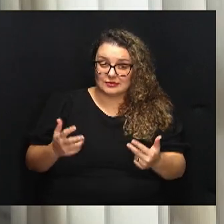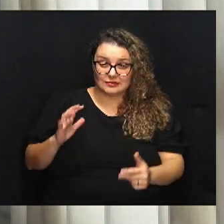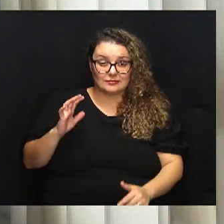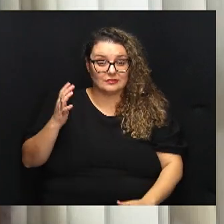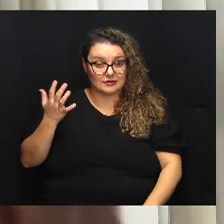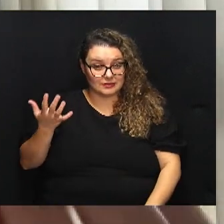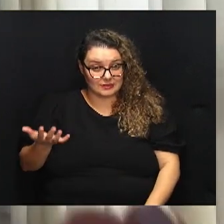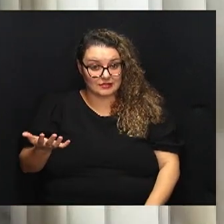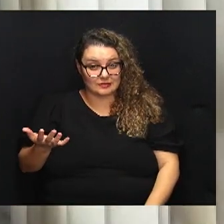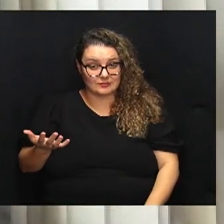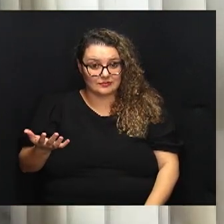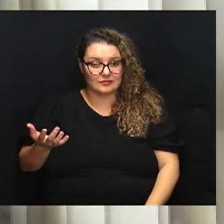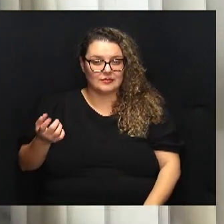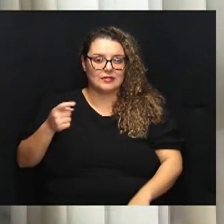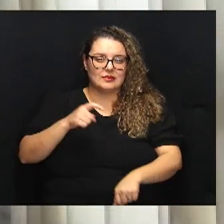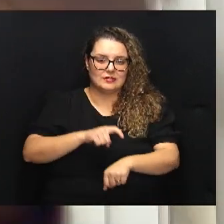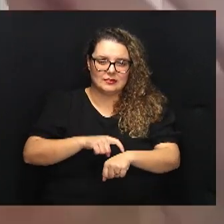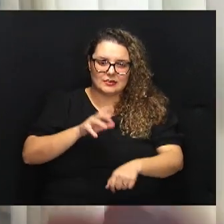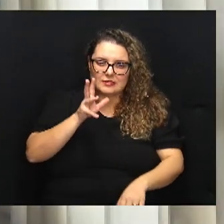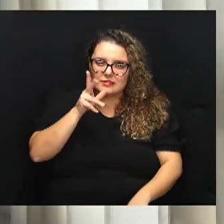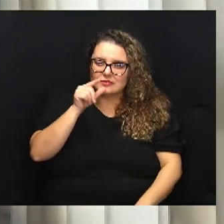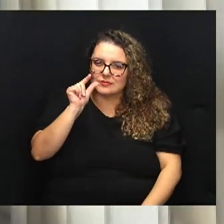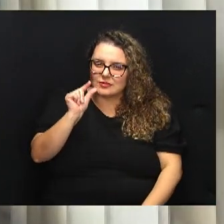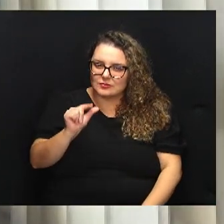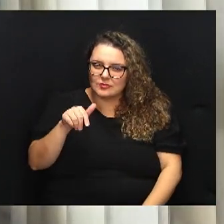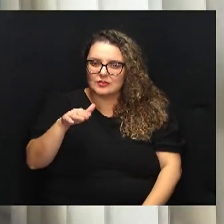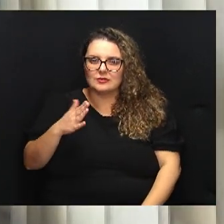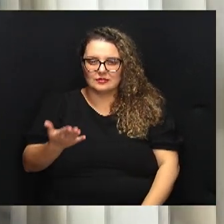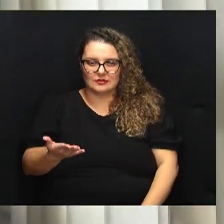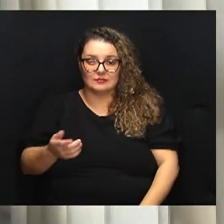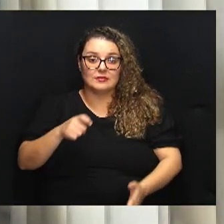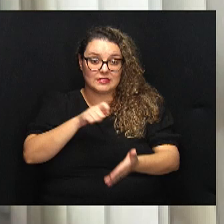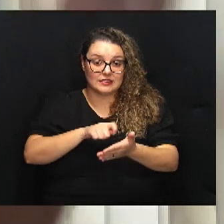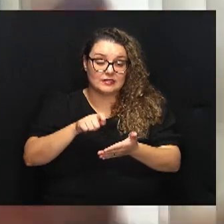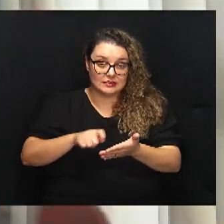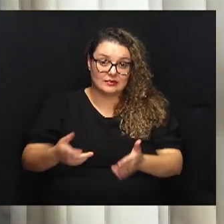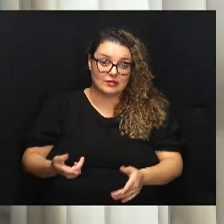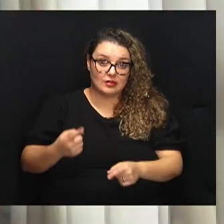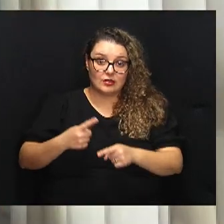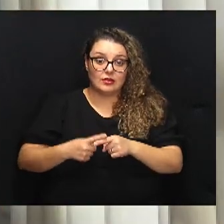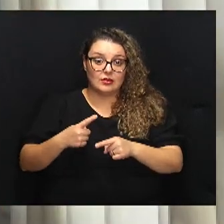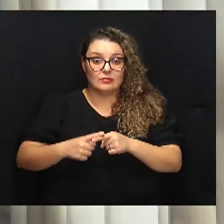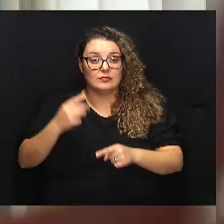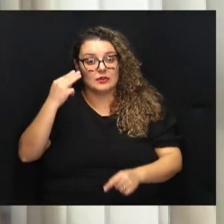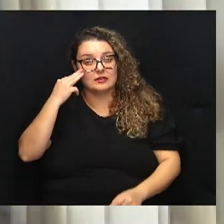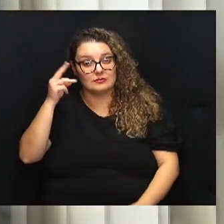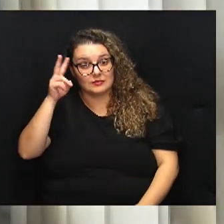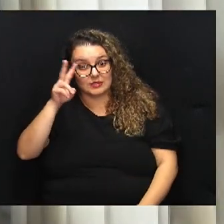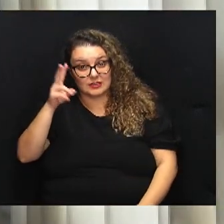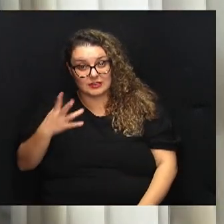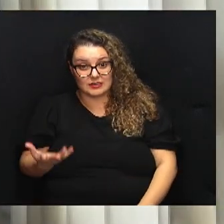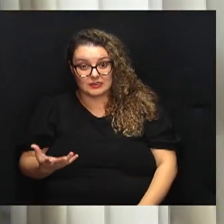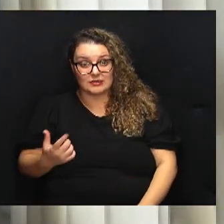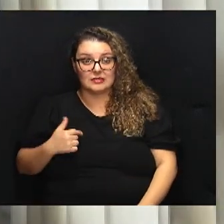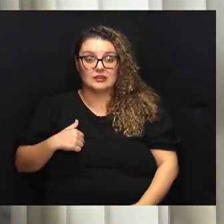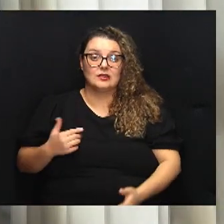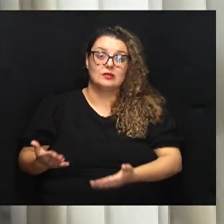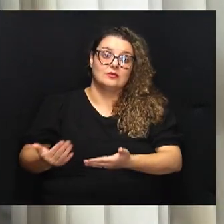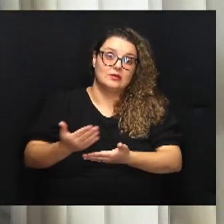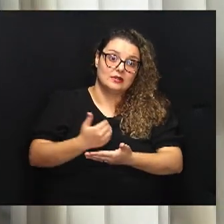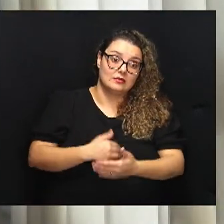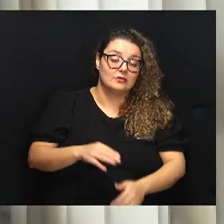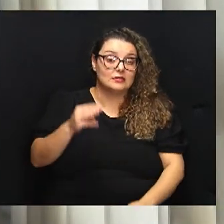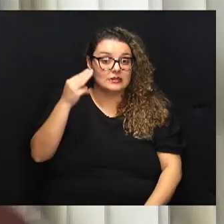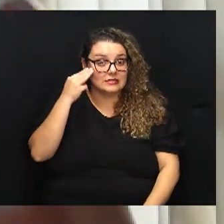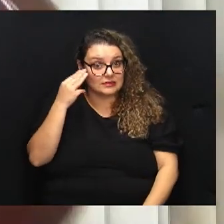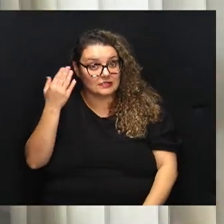essa foi a parte que eu demorei um pouquinho mais, inclusive, para escrever, porque me vinham memórias, eu acolhi essas memórias,